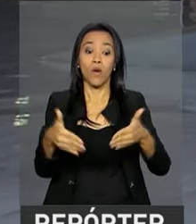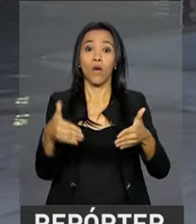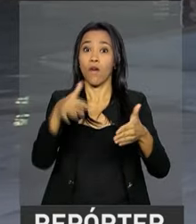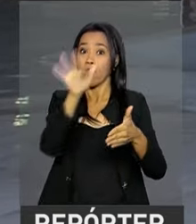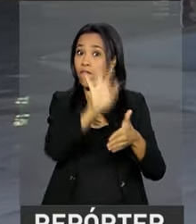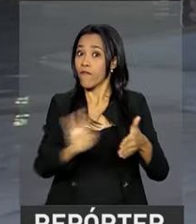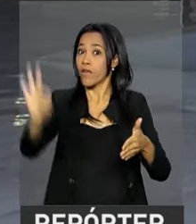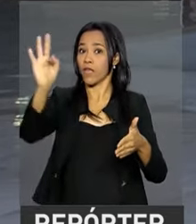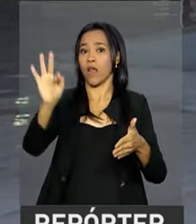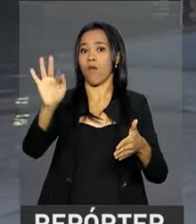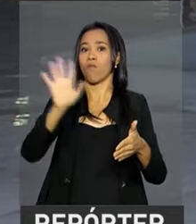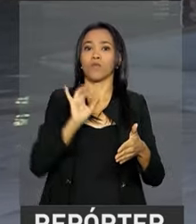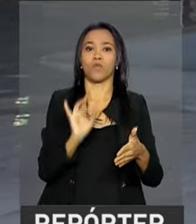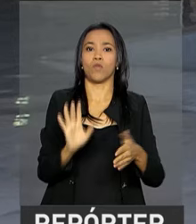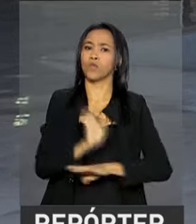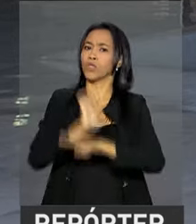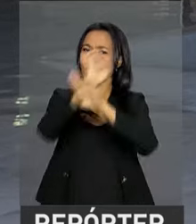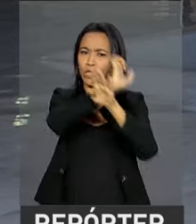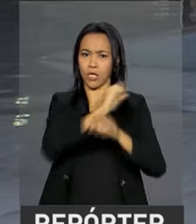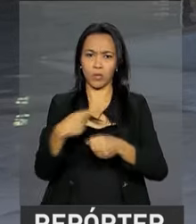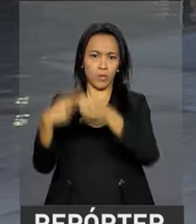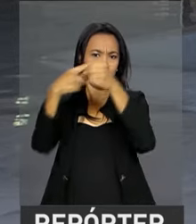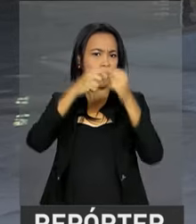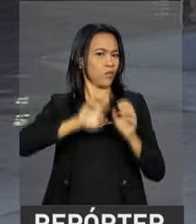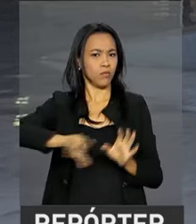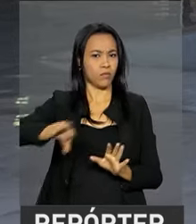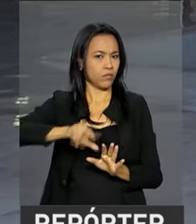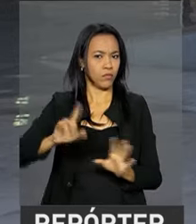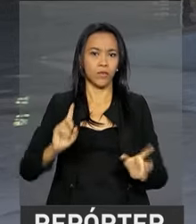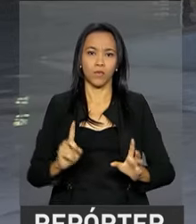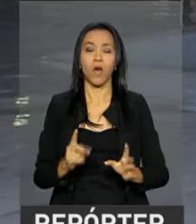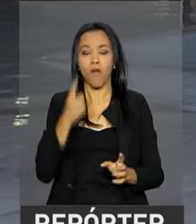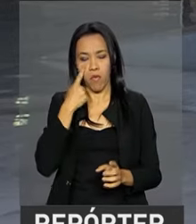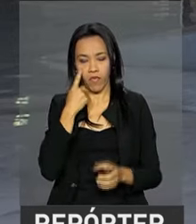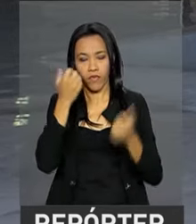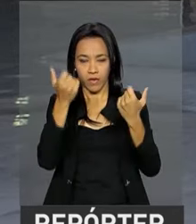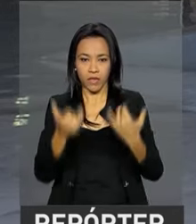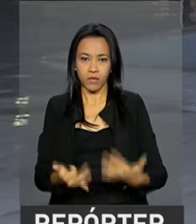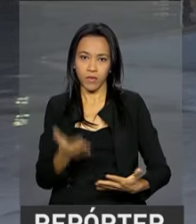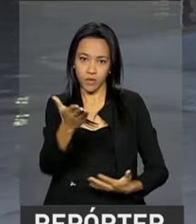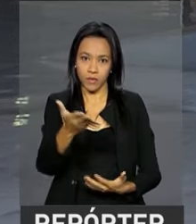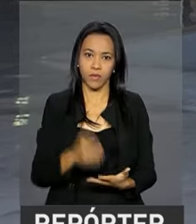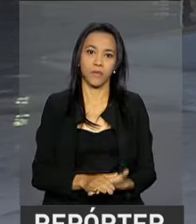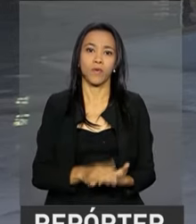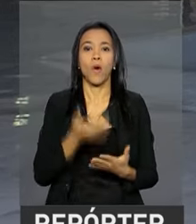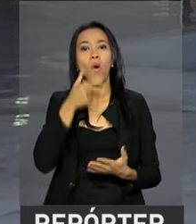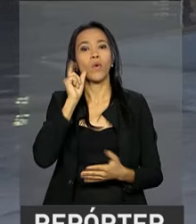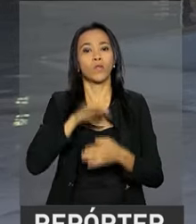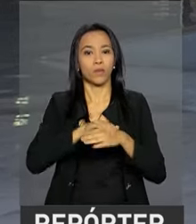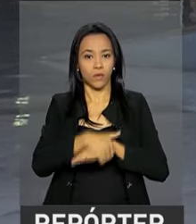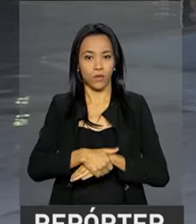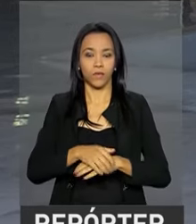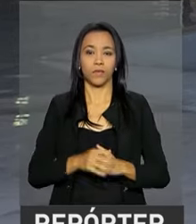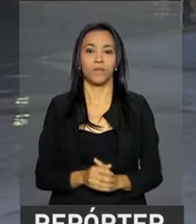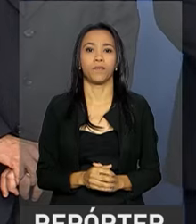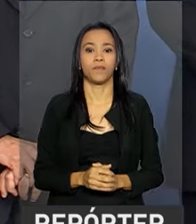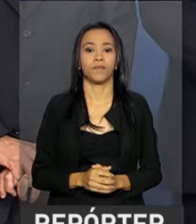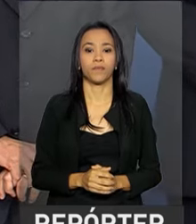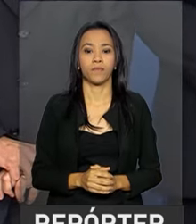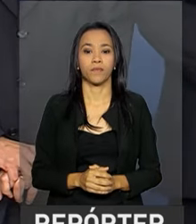Federal segundo anunciou o presidente temer Vamos ouvir então o que ele falou nesse anúncio feito na noite de